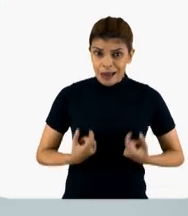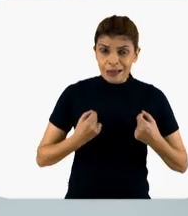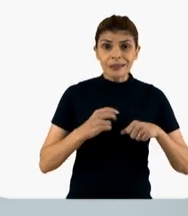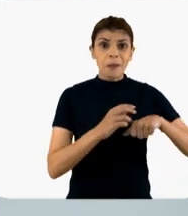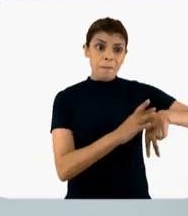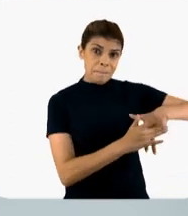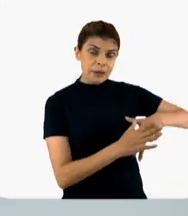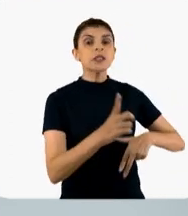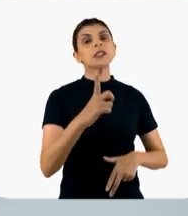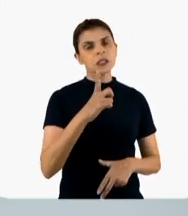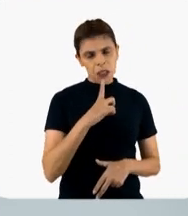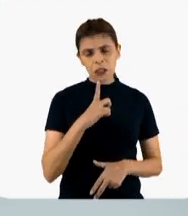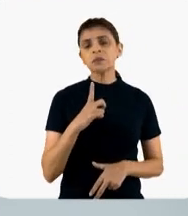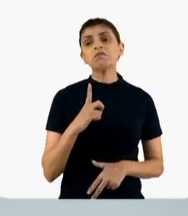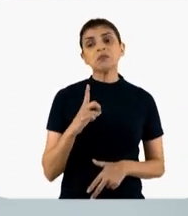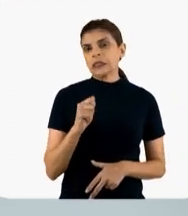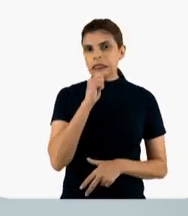câncer, às vezes, têm TEP sem TVP.